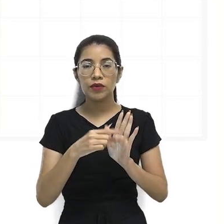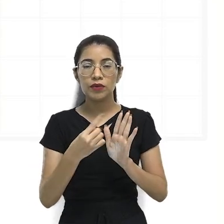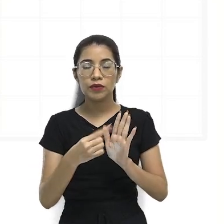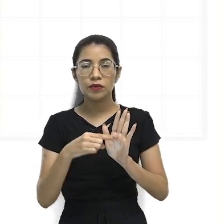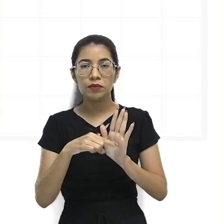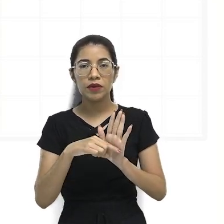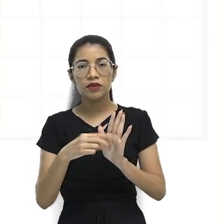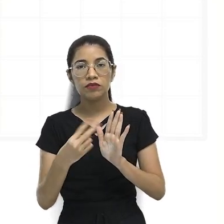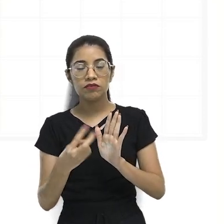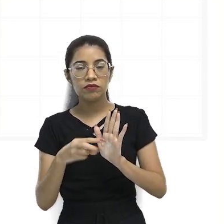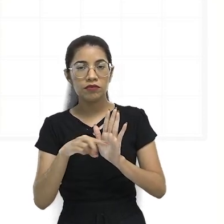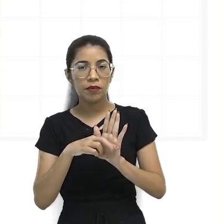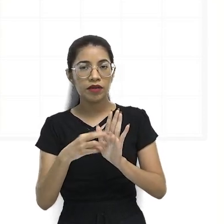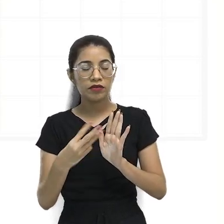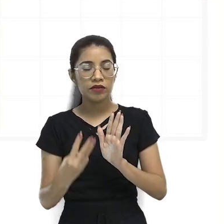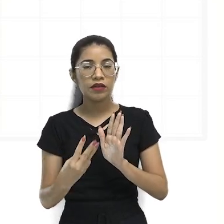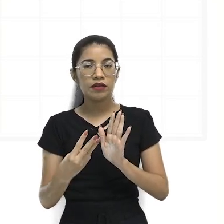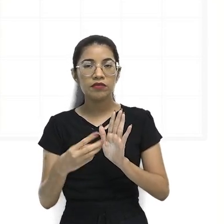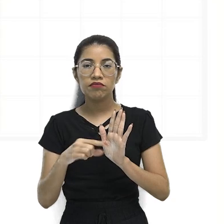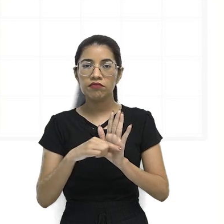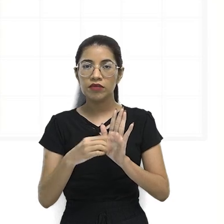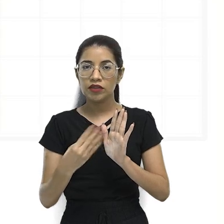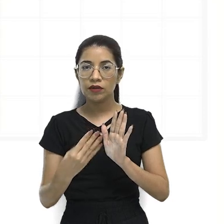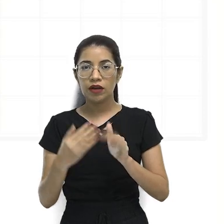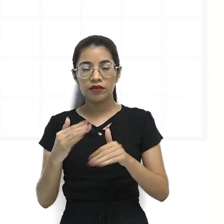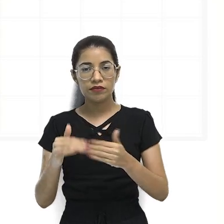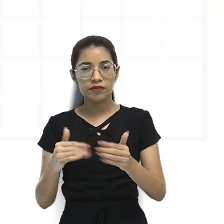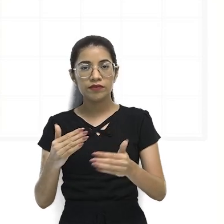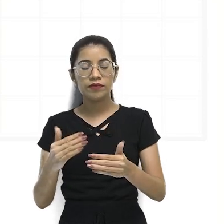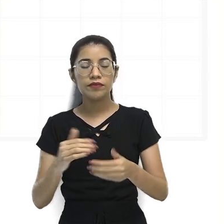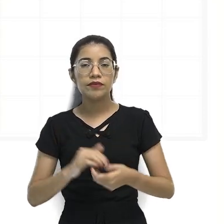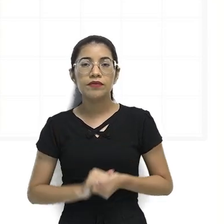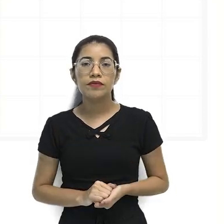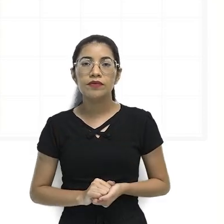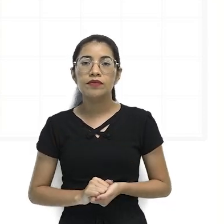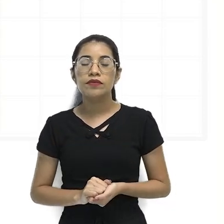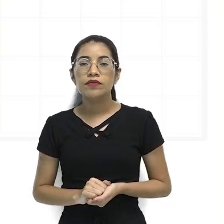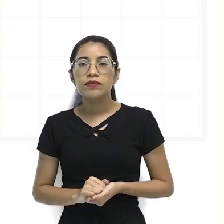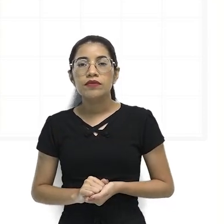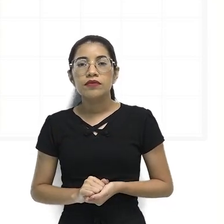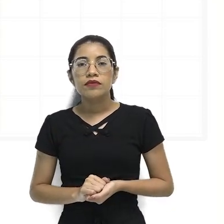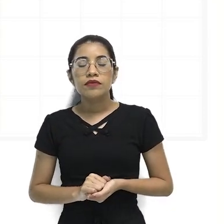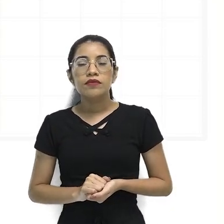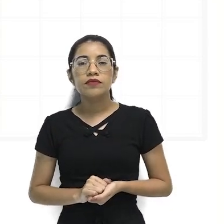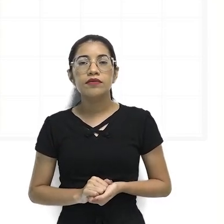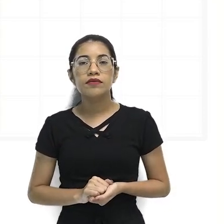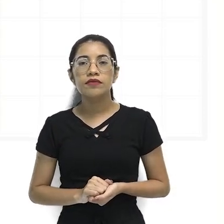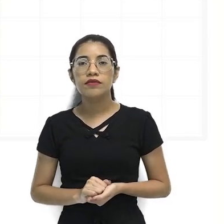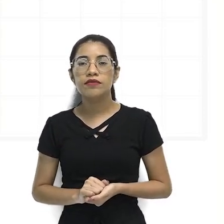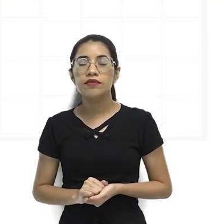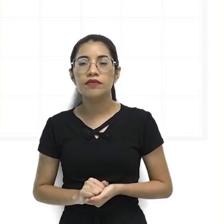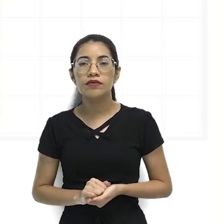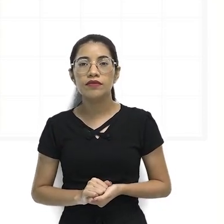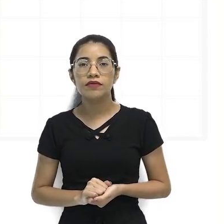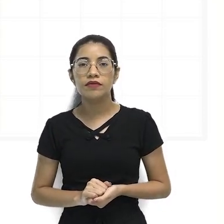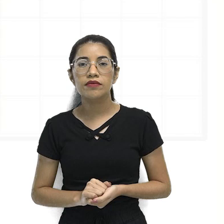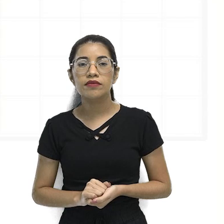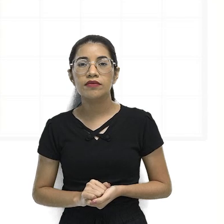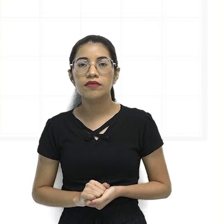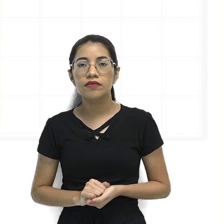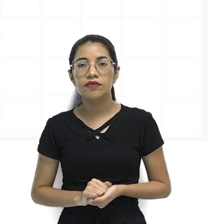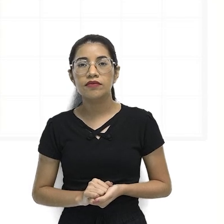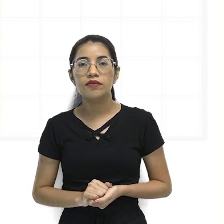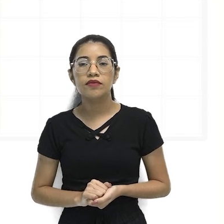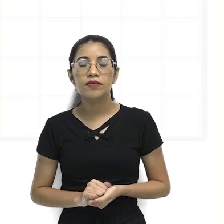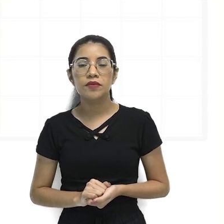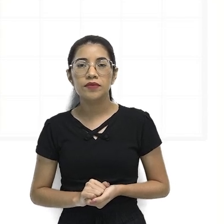1, menos 2, melhorar essa letrinha, professor, menos 2,